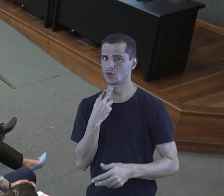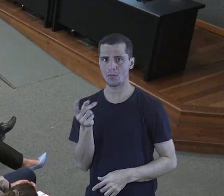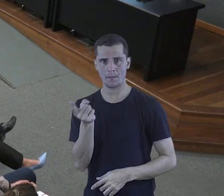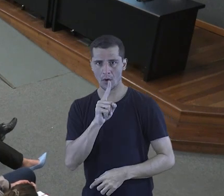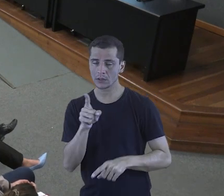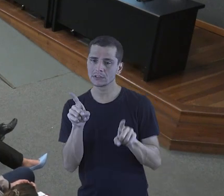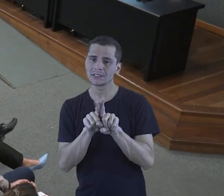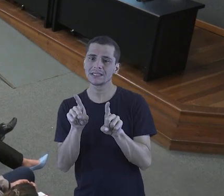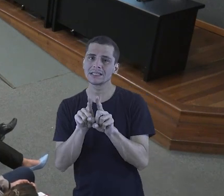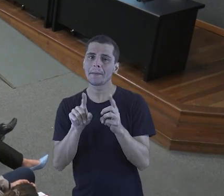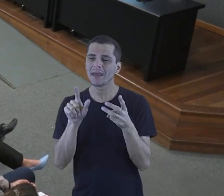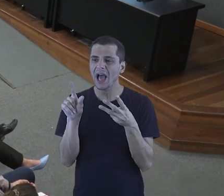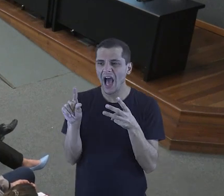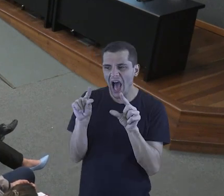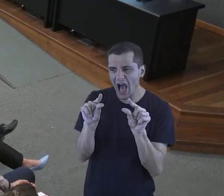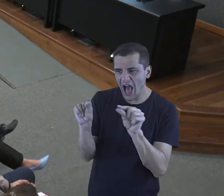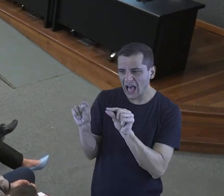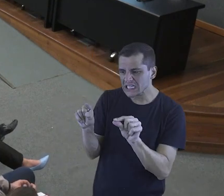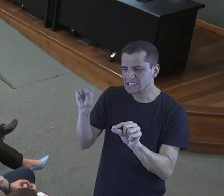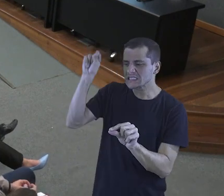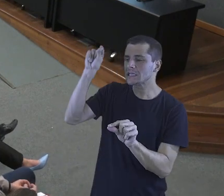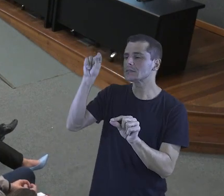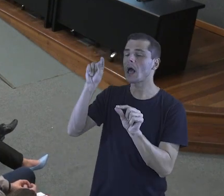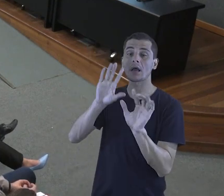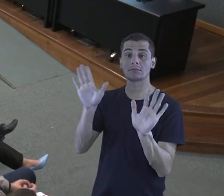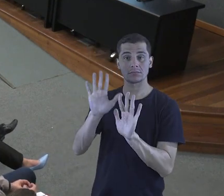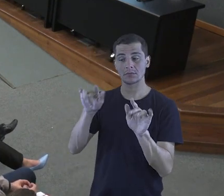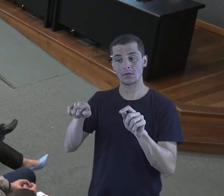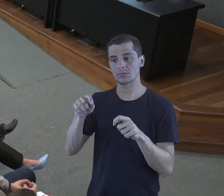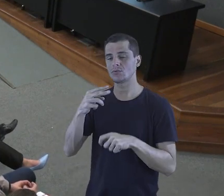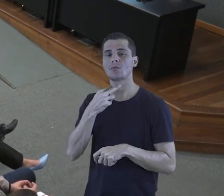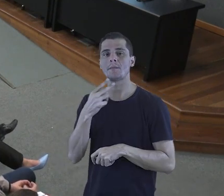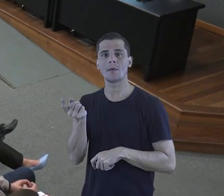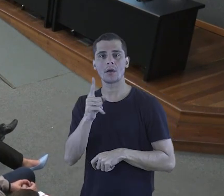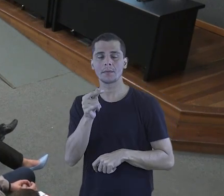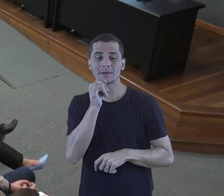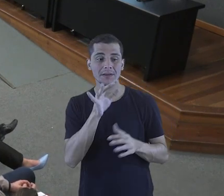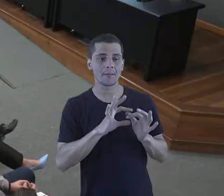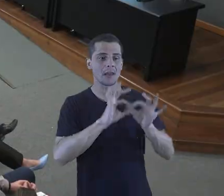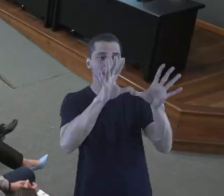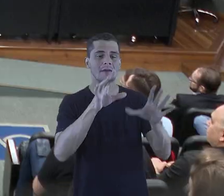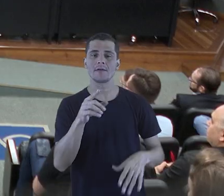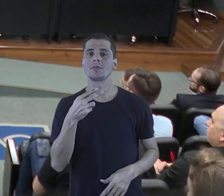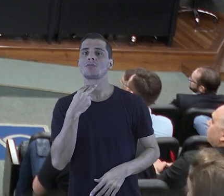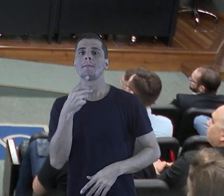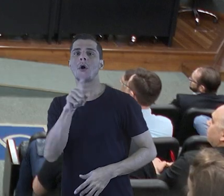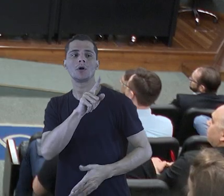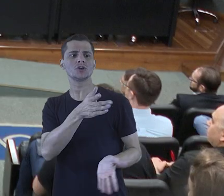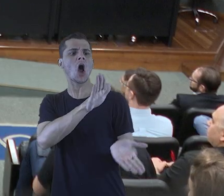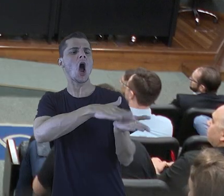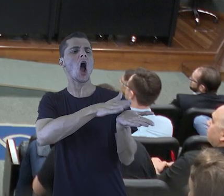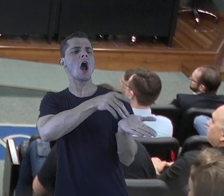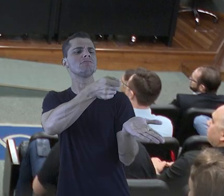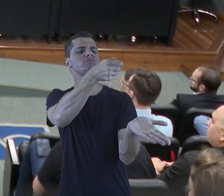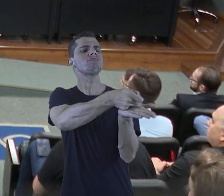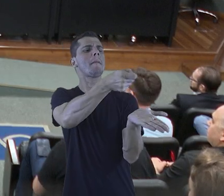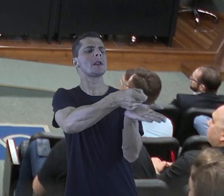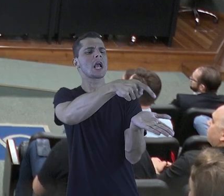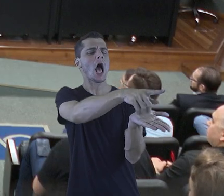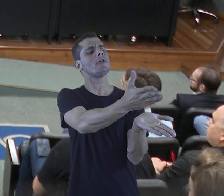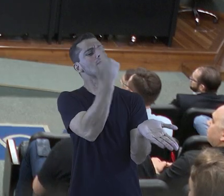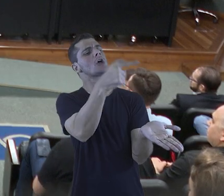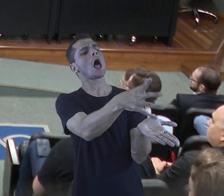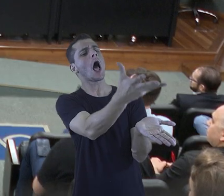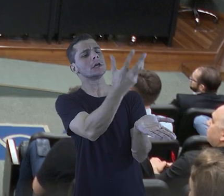Livre, quer dizer, eu não posso ter que coagir, botar uma arma na cabeça e dizer, ó, você consenta ou não? Tem que ser livre. Mas você não pode dizer, ó,